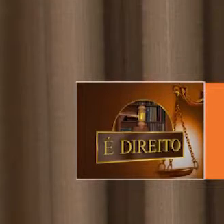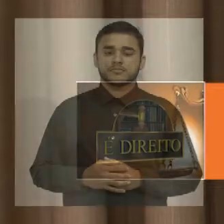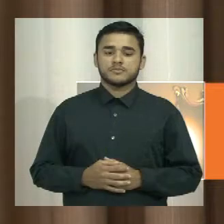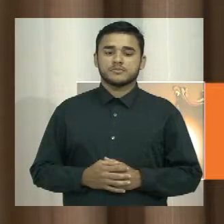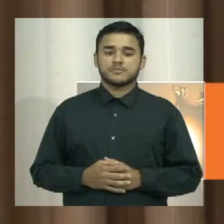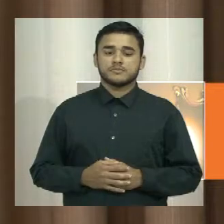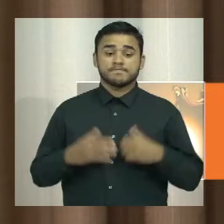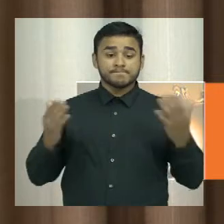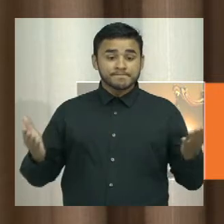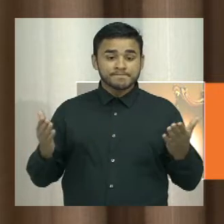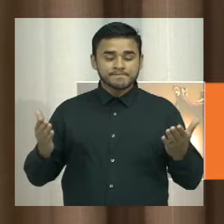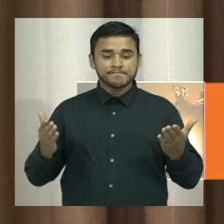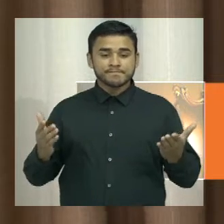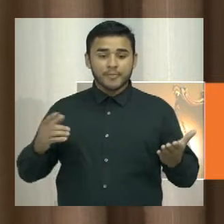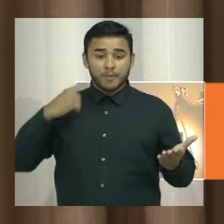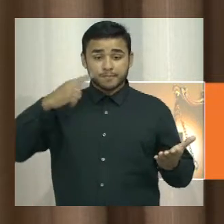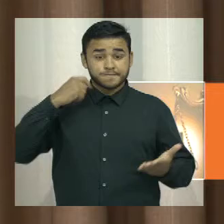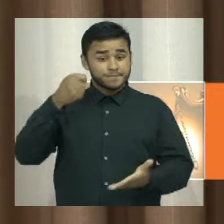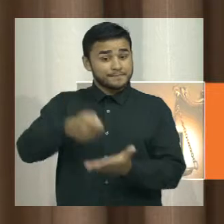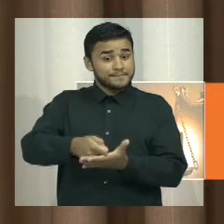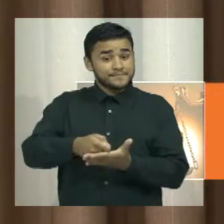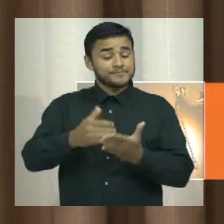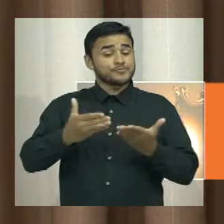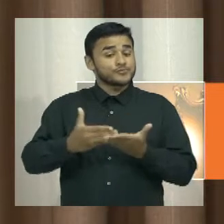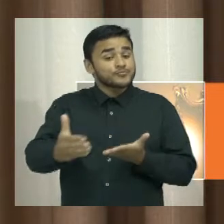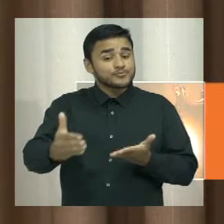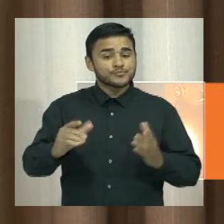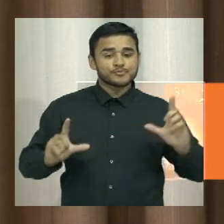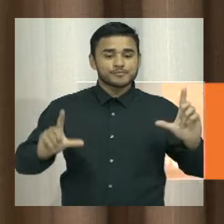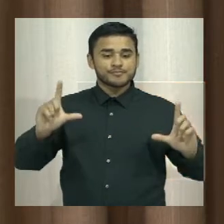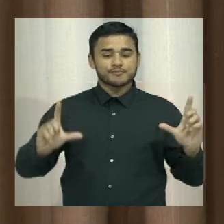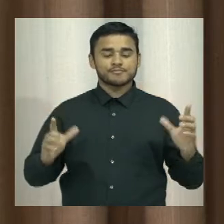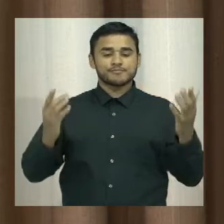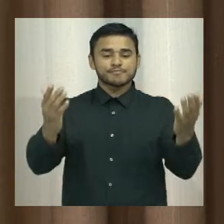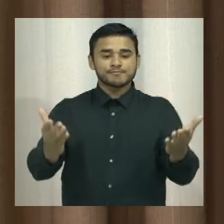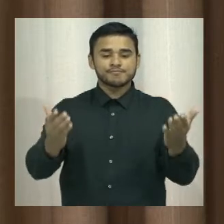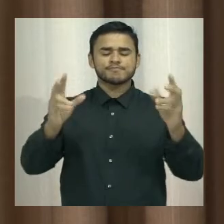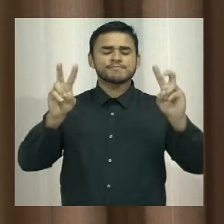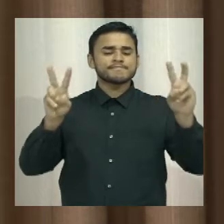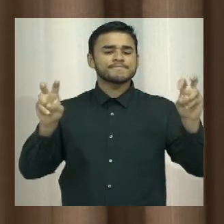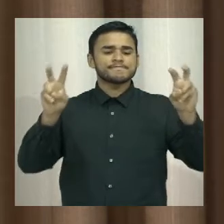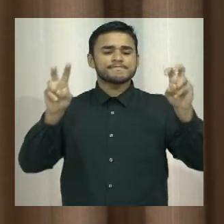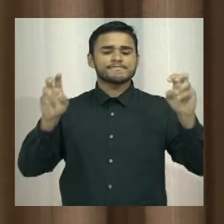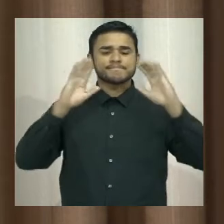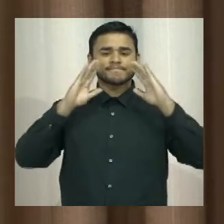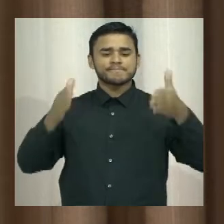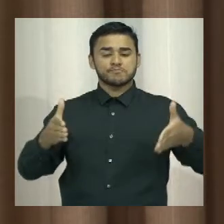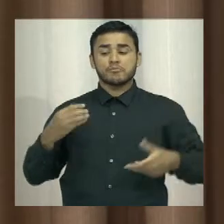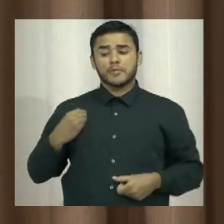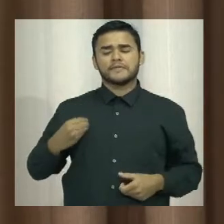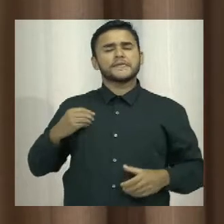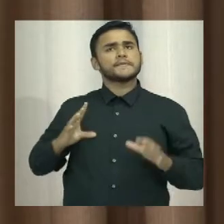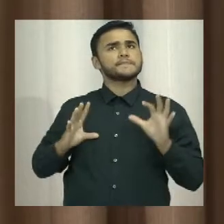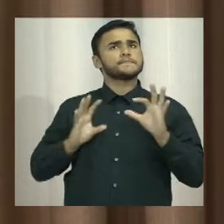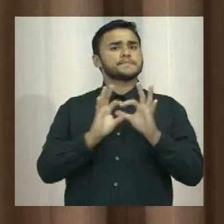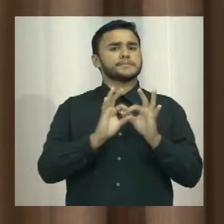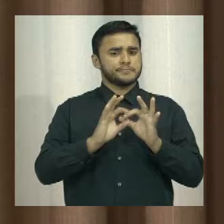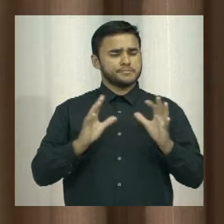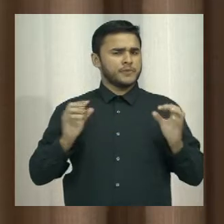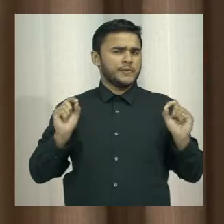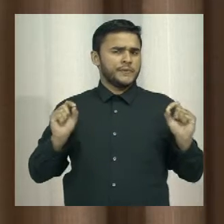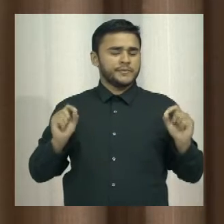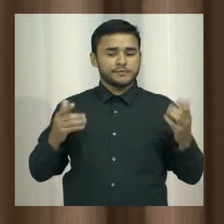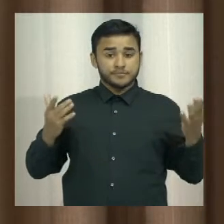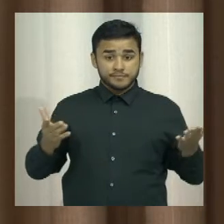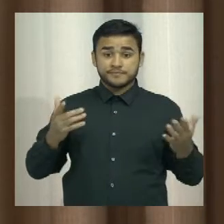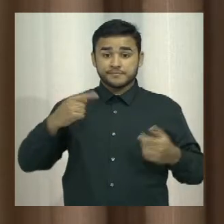Olá, tudo bem? Está no programa Direito e nesta edição a gente vai falar sobre um assunto ligado à vida. É que em Fortaleza foi